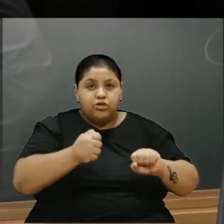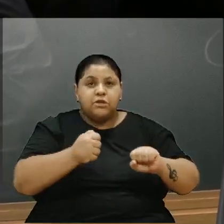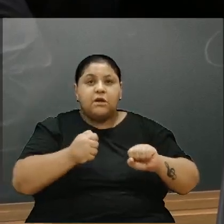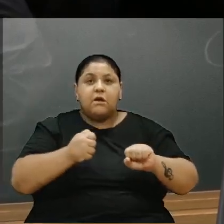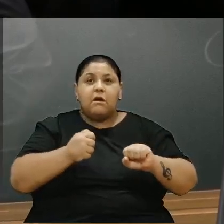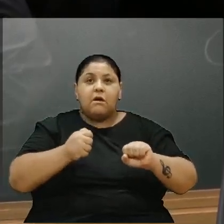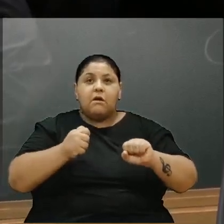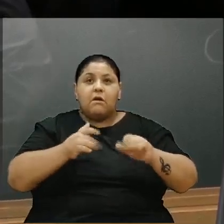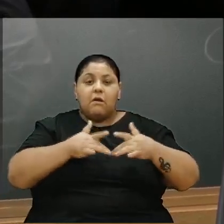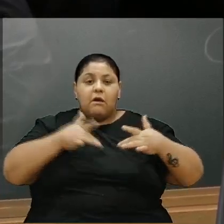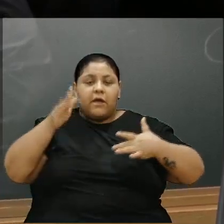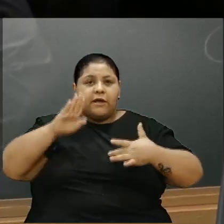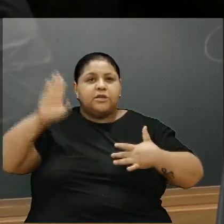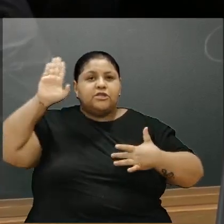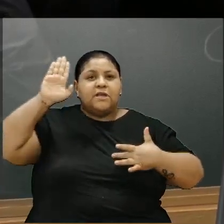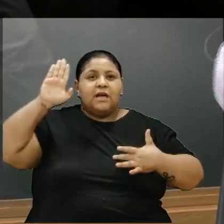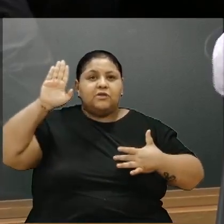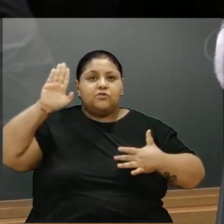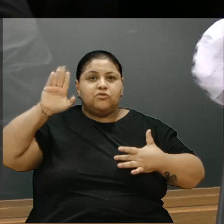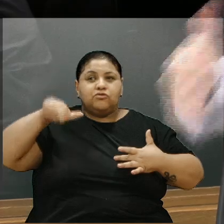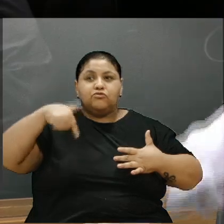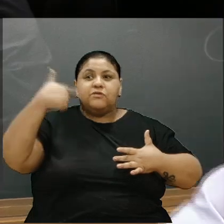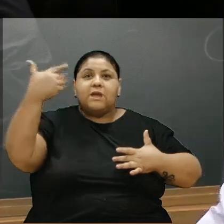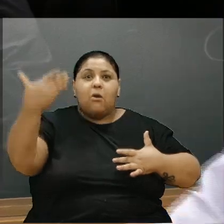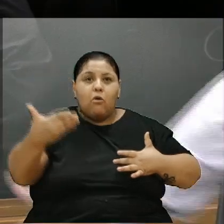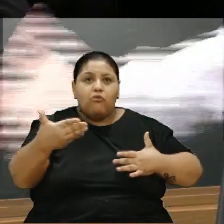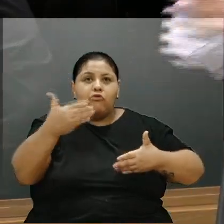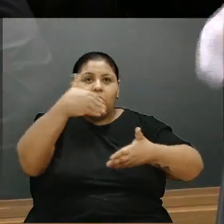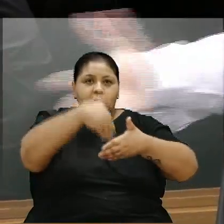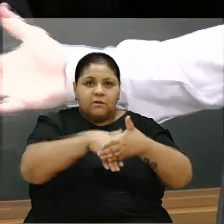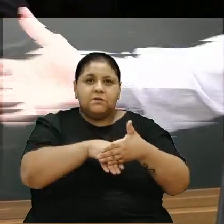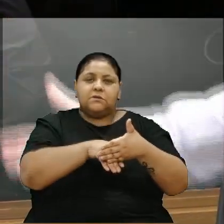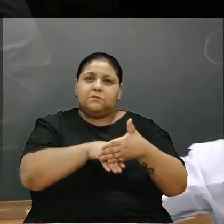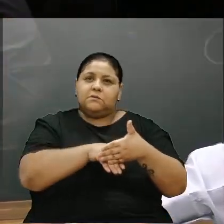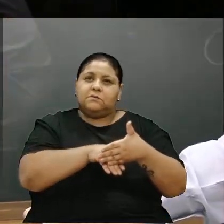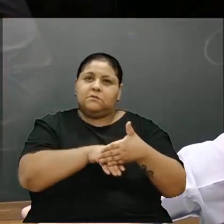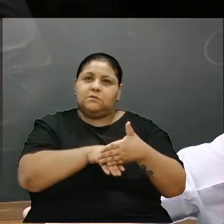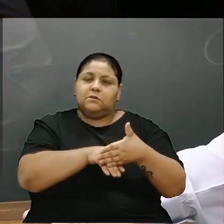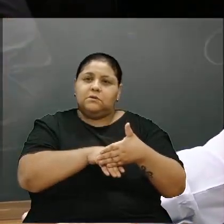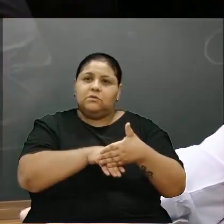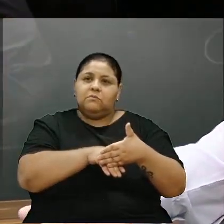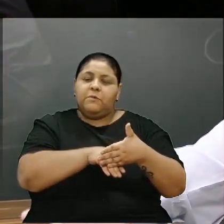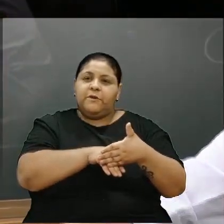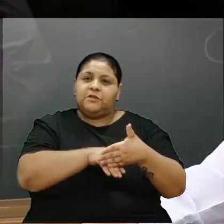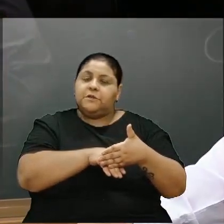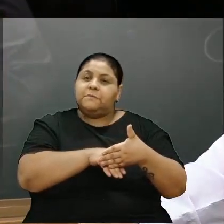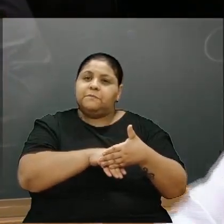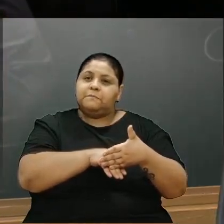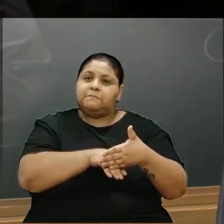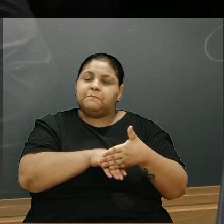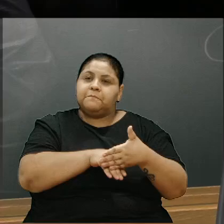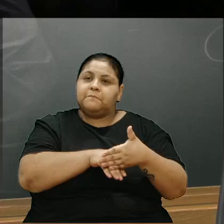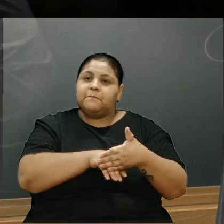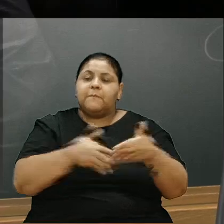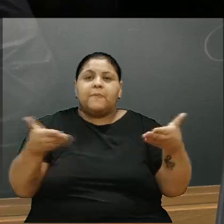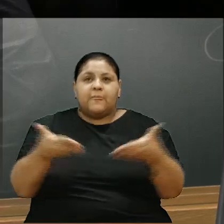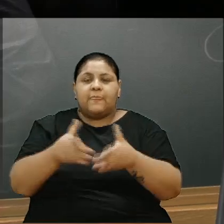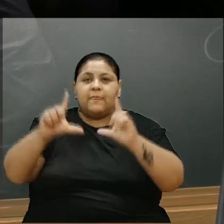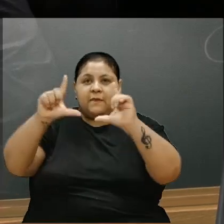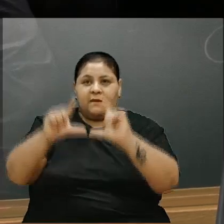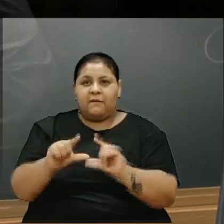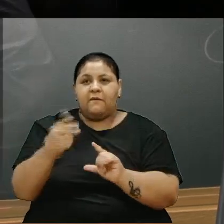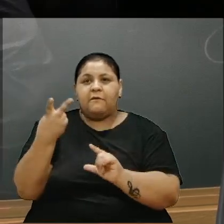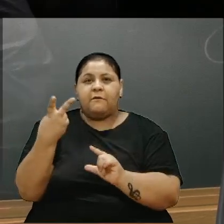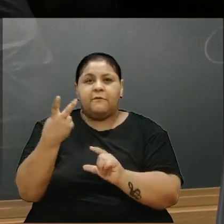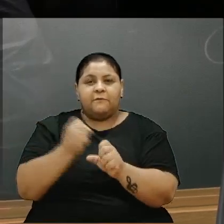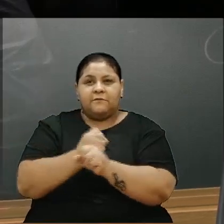é óbvio que os 8 anos refletem o que o Congresso Nacional fez de acordo para esses 8 anos. Agora, reduzir para 2 anos